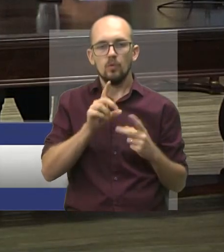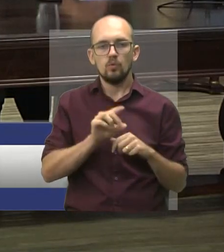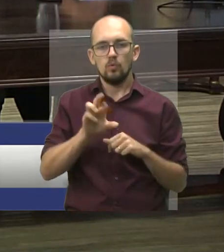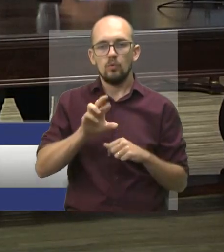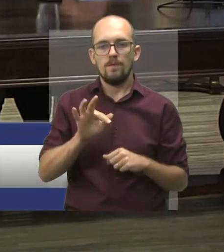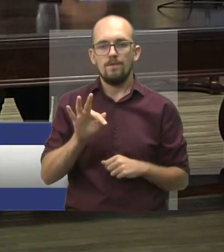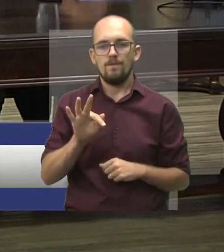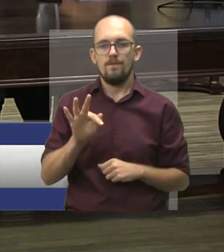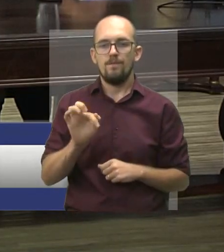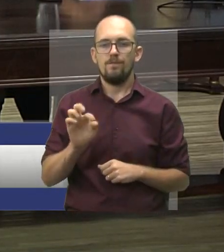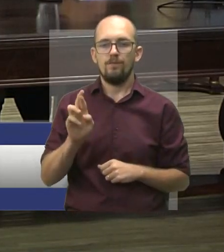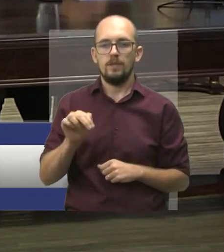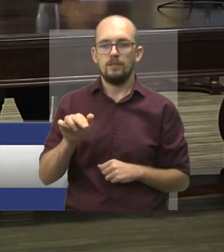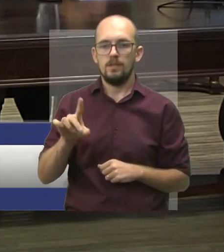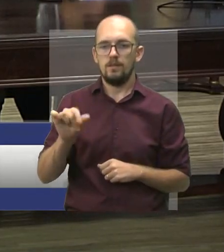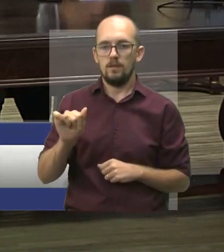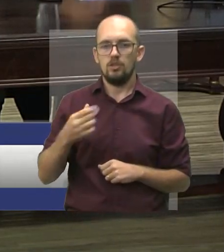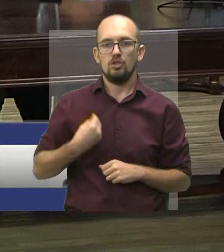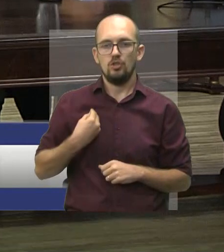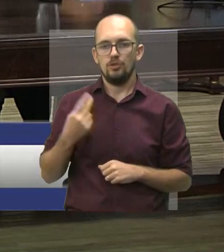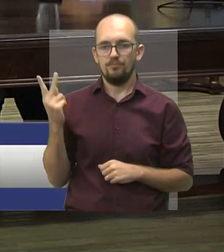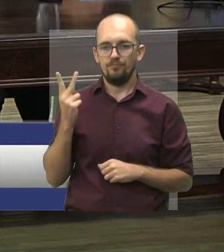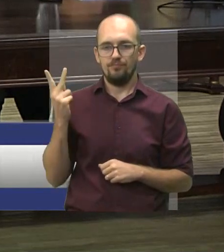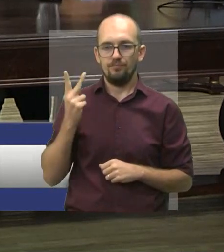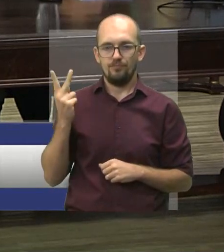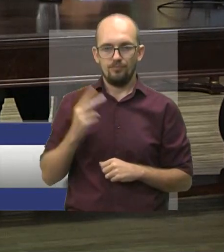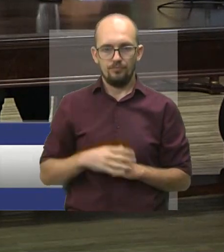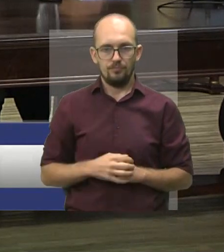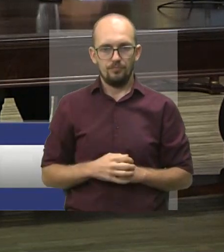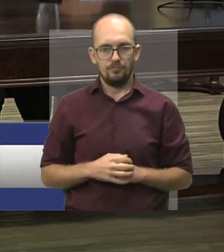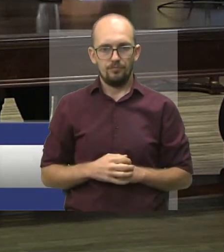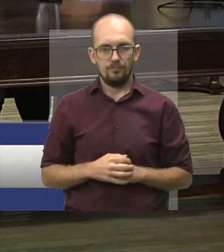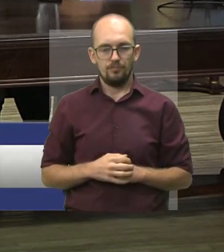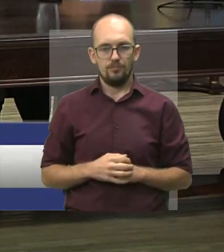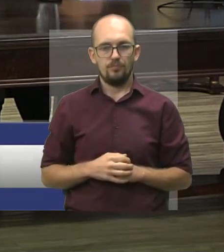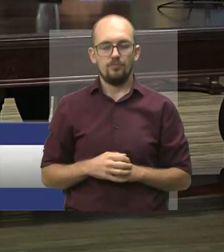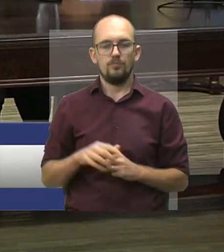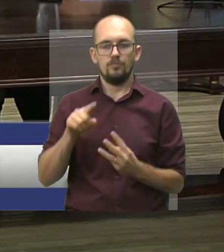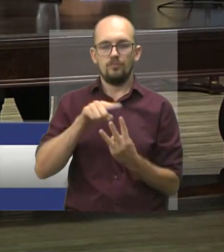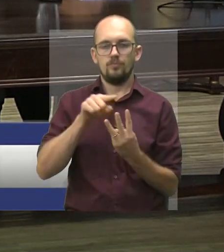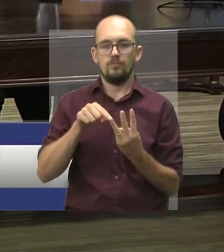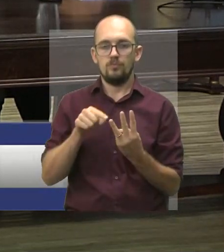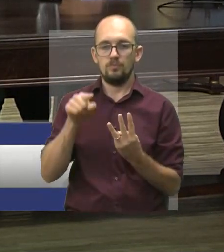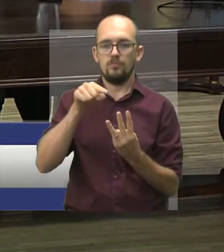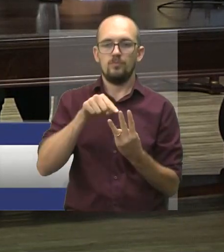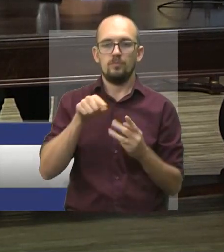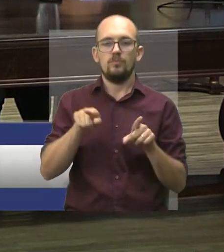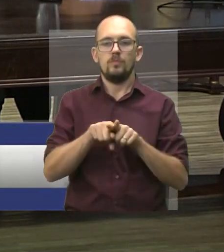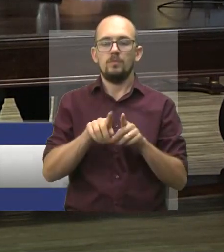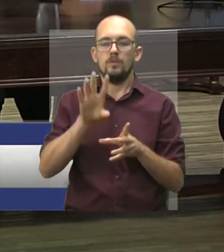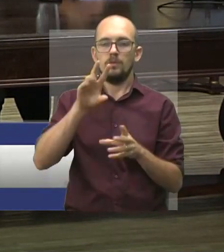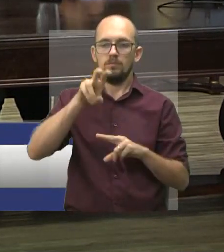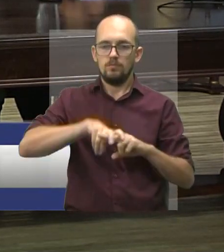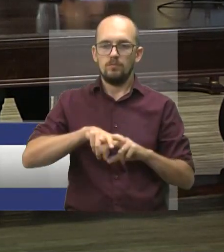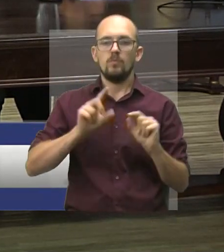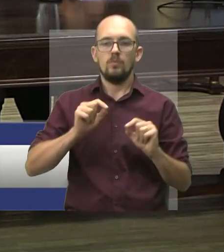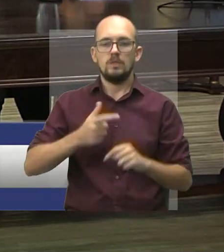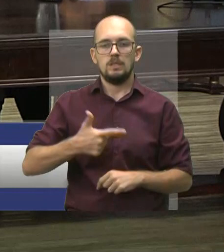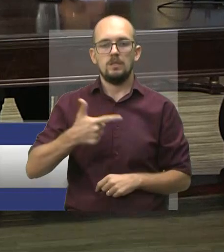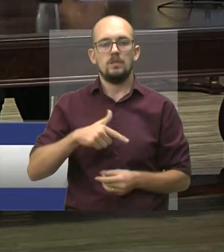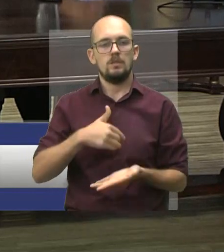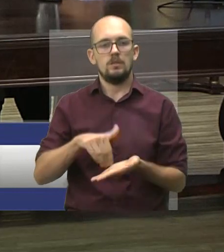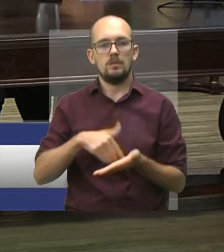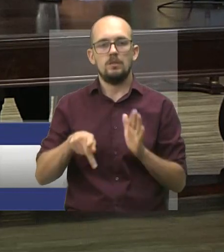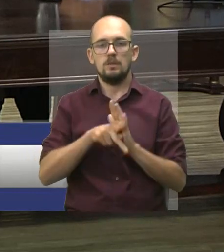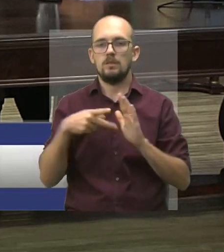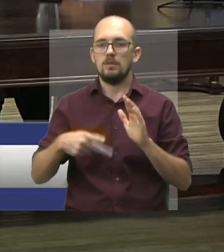também está aqui na mesa principal. Quem compõe também a mesa principal aqui de autoridades é o segundo secretário da